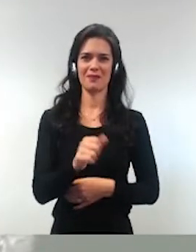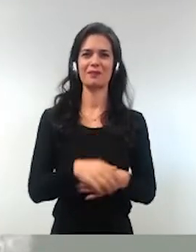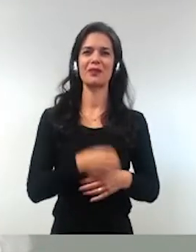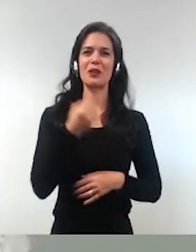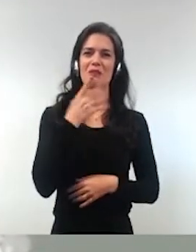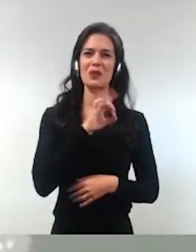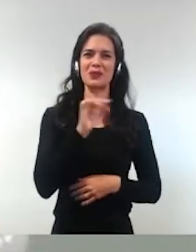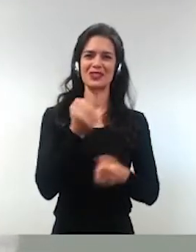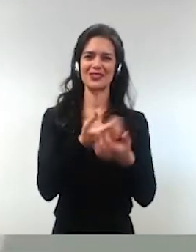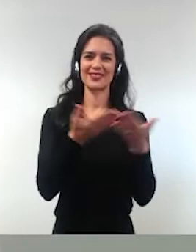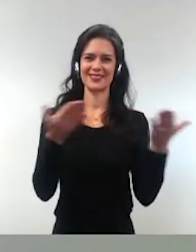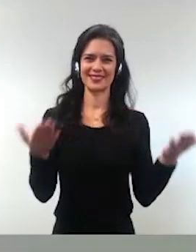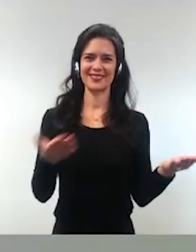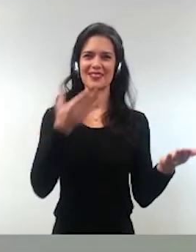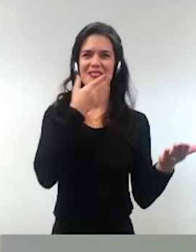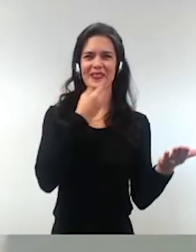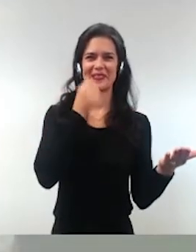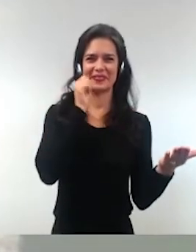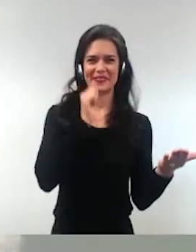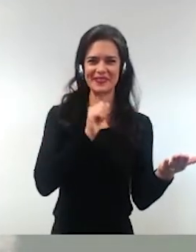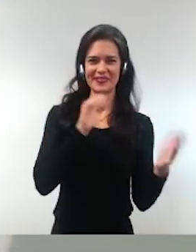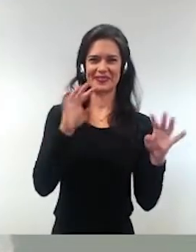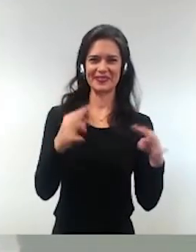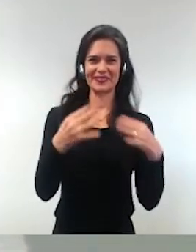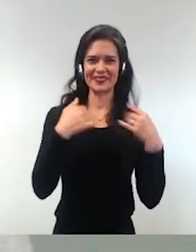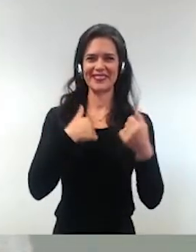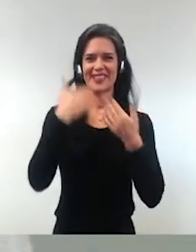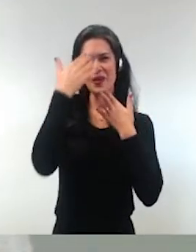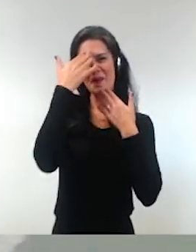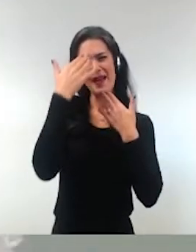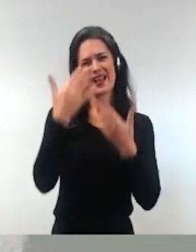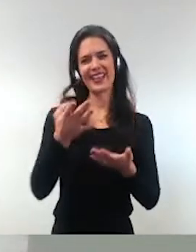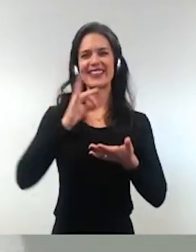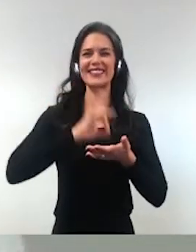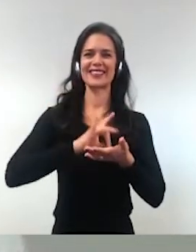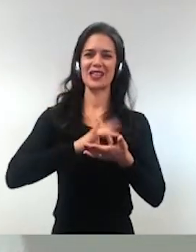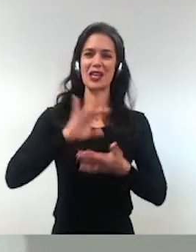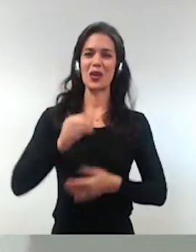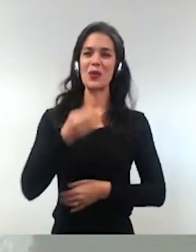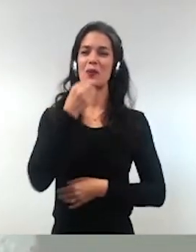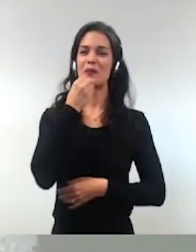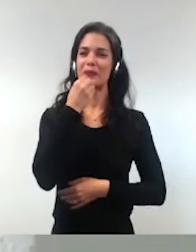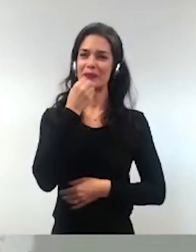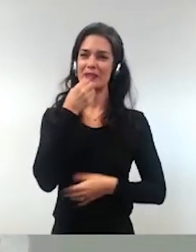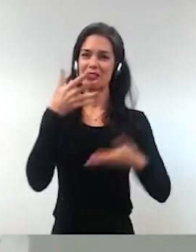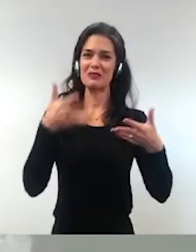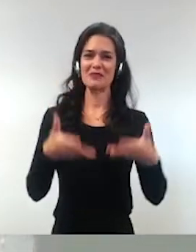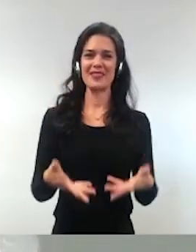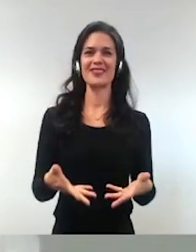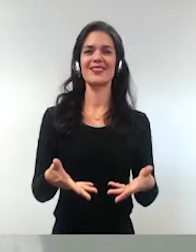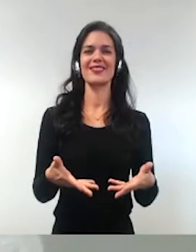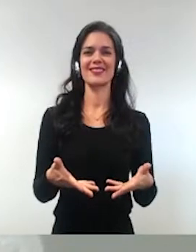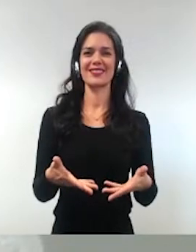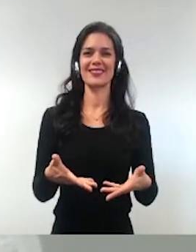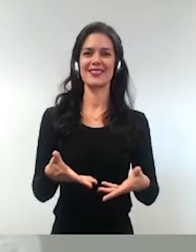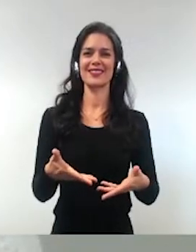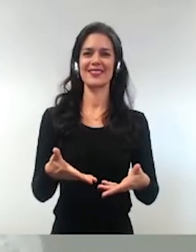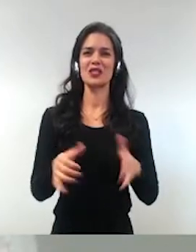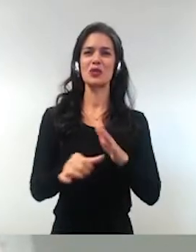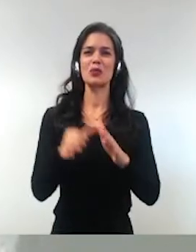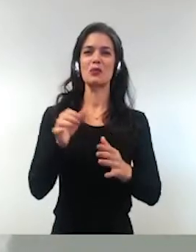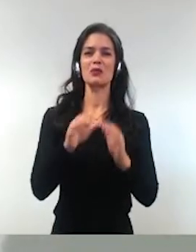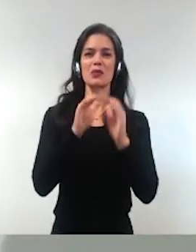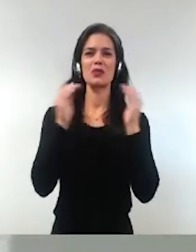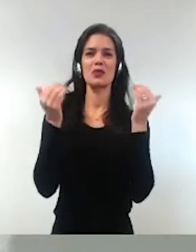a todos e a todas. Eu agradeço imensamente a oportunidade de participar desse